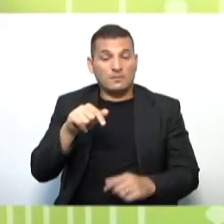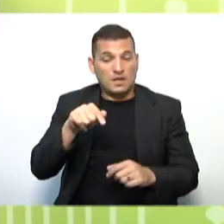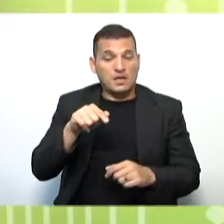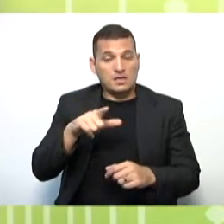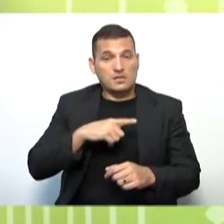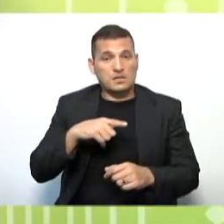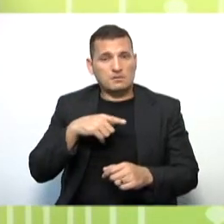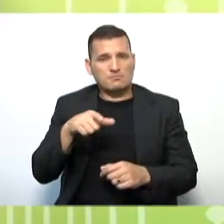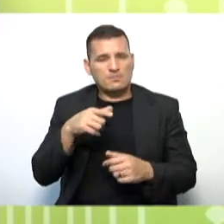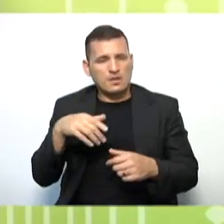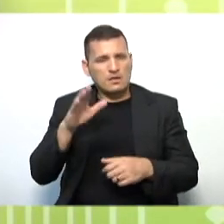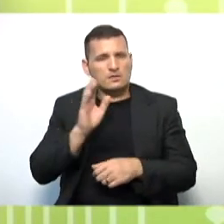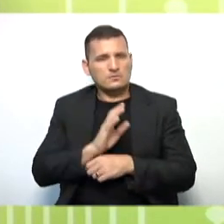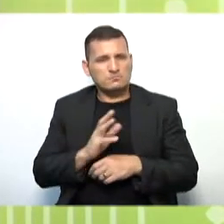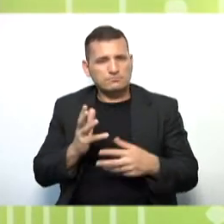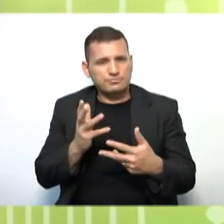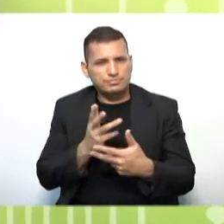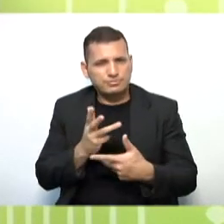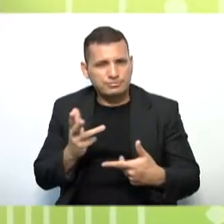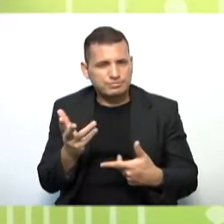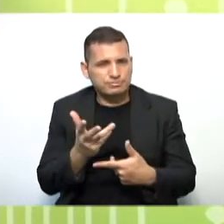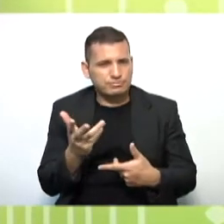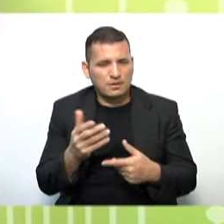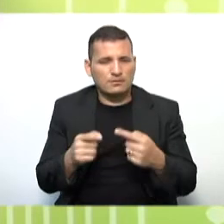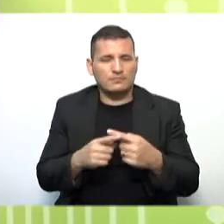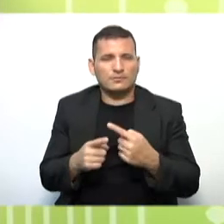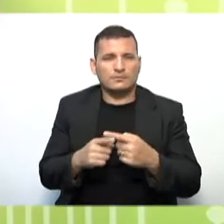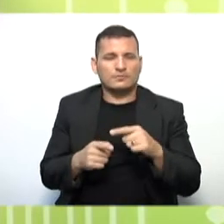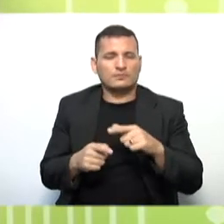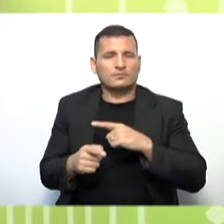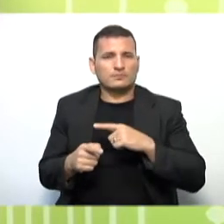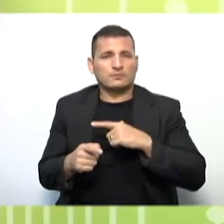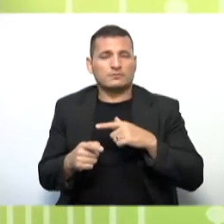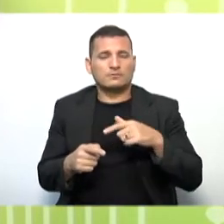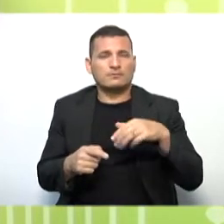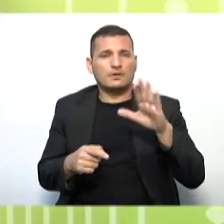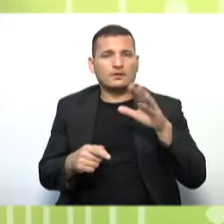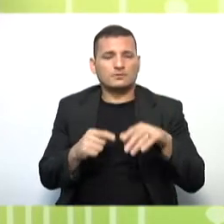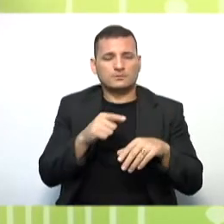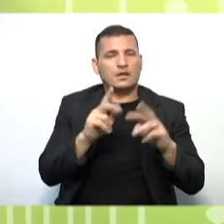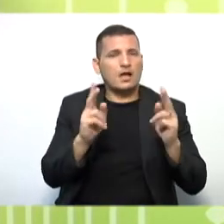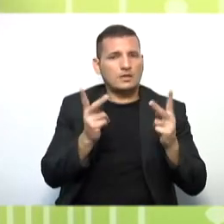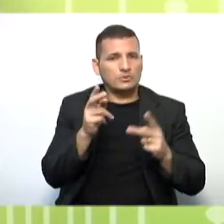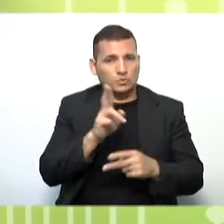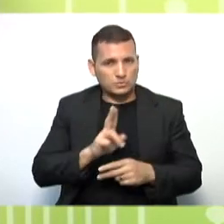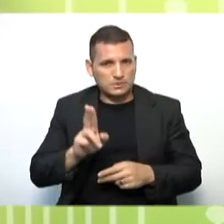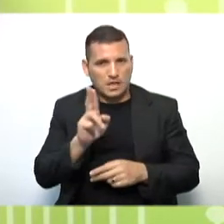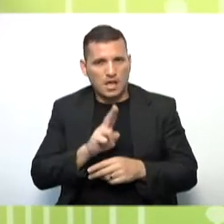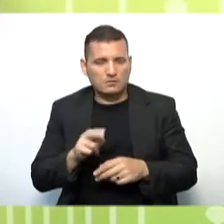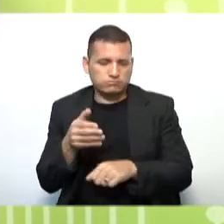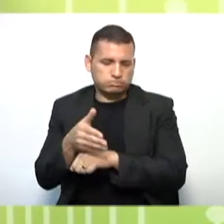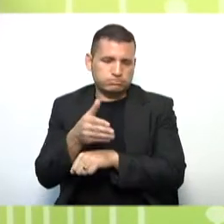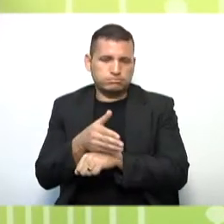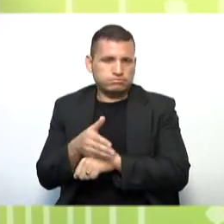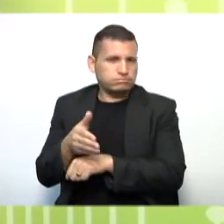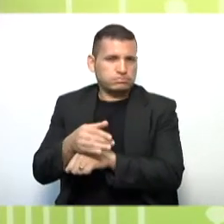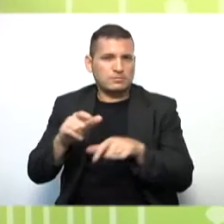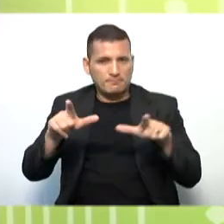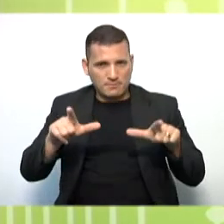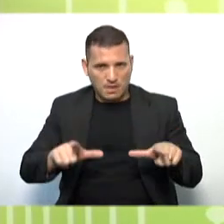hardware ocioso e mais de softwares sendo executados. E com isso, eu